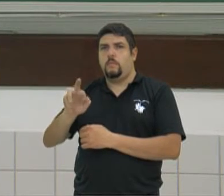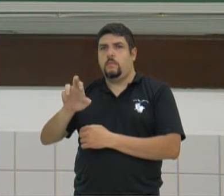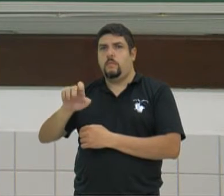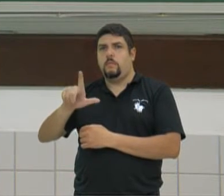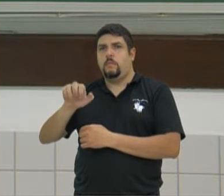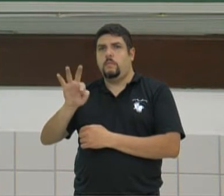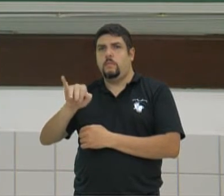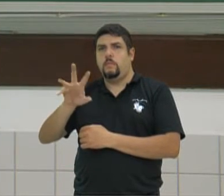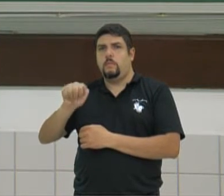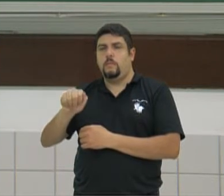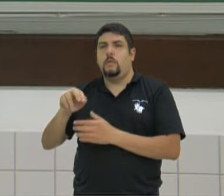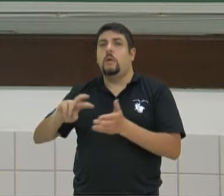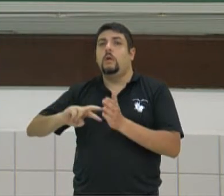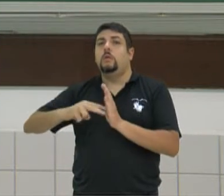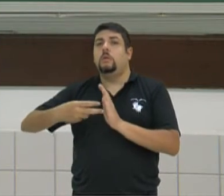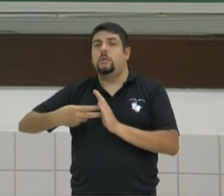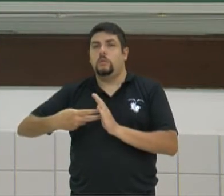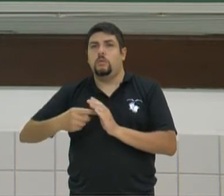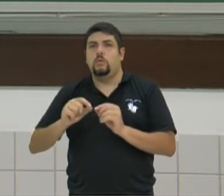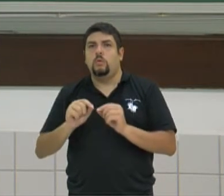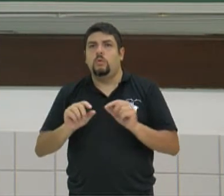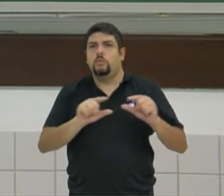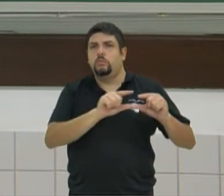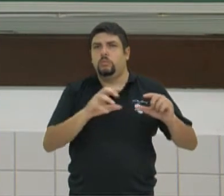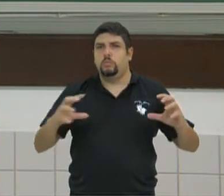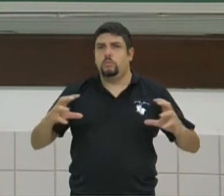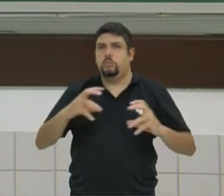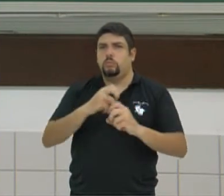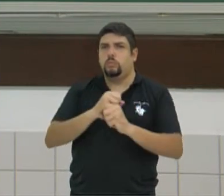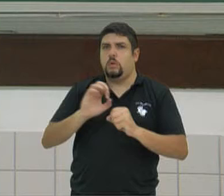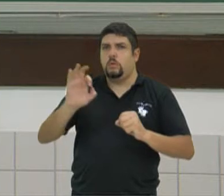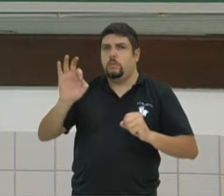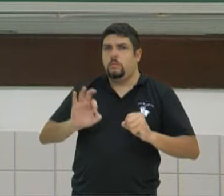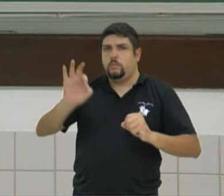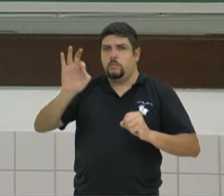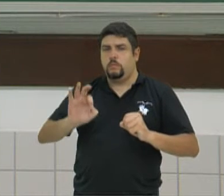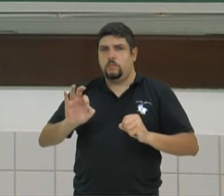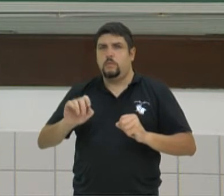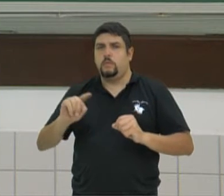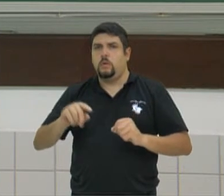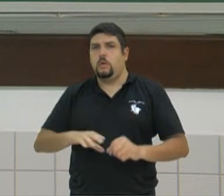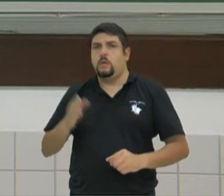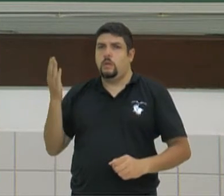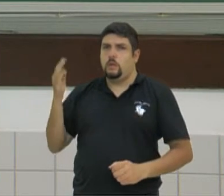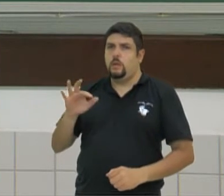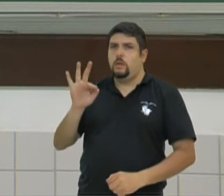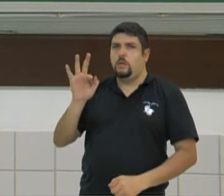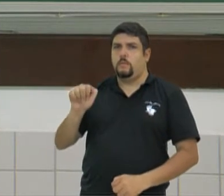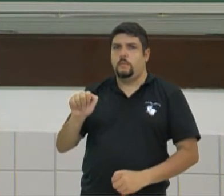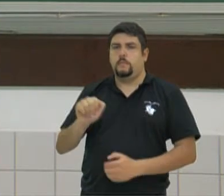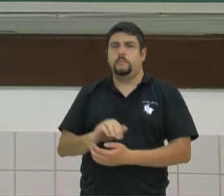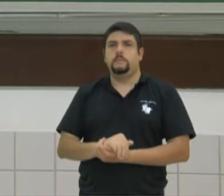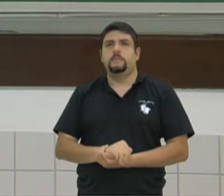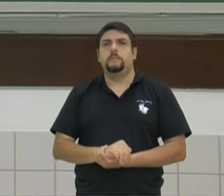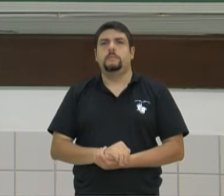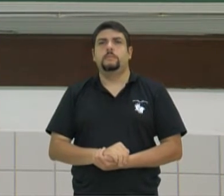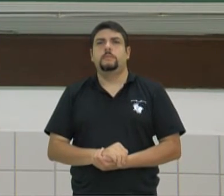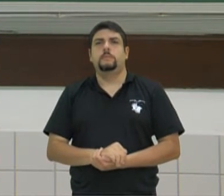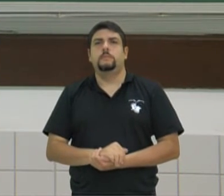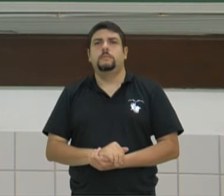o percentual em relação ao total de funcionários para cada um dos casos, tá bom? Vamos continuando